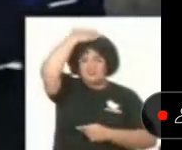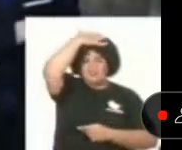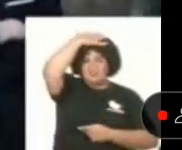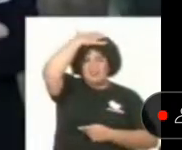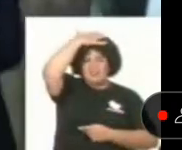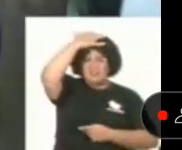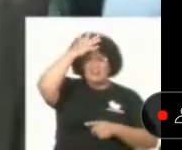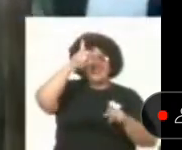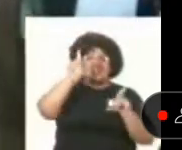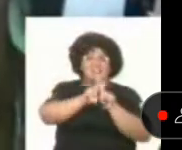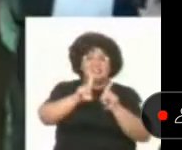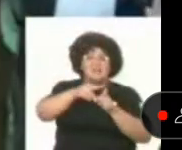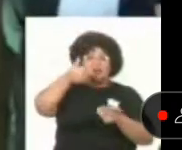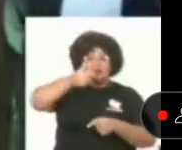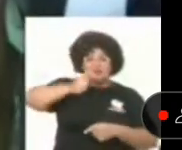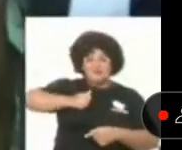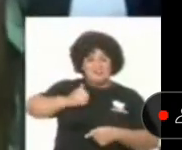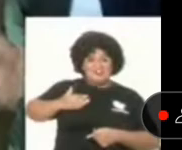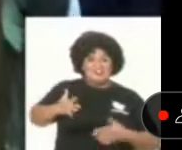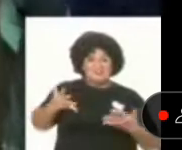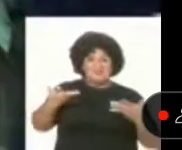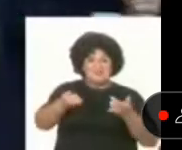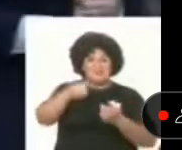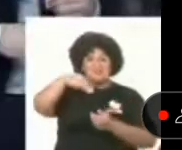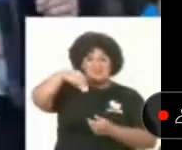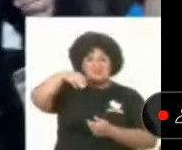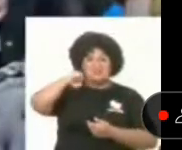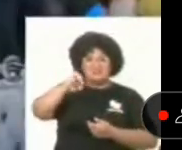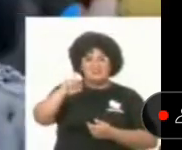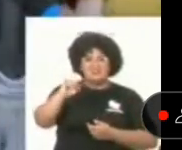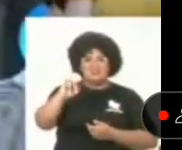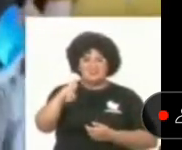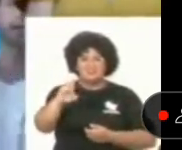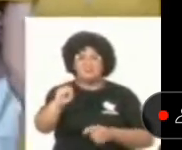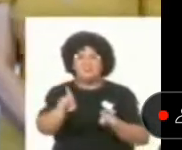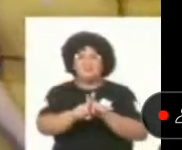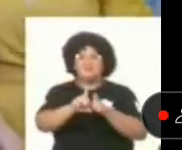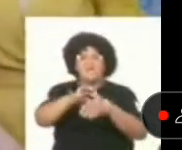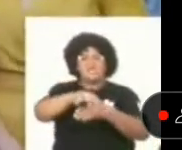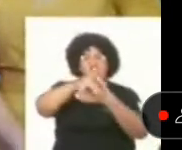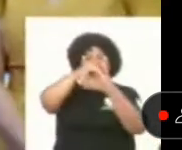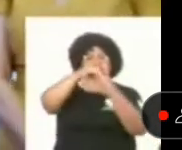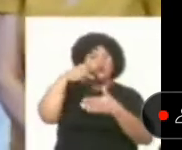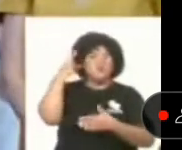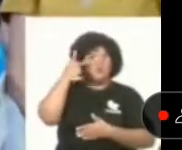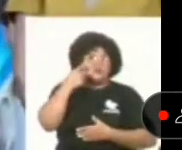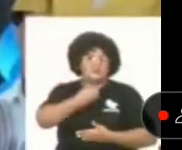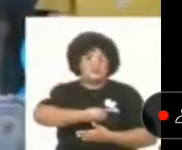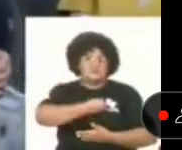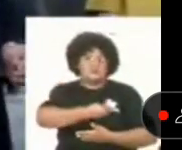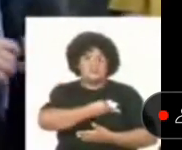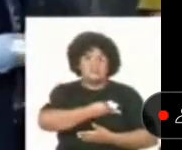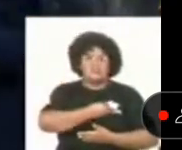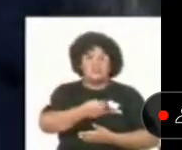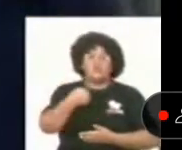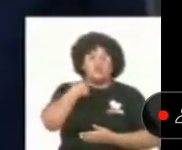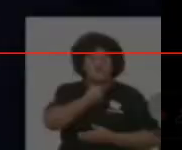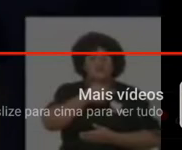dama maravilhosa. Pai todos Senhor. Os líderes cristãos, políticos estão presentes. Já estivemos mais cedo